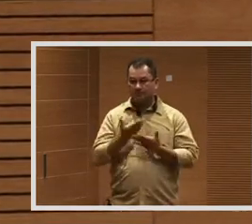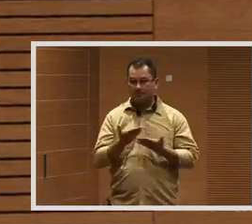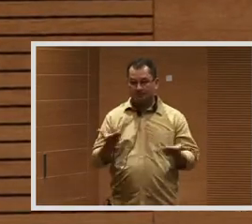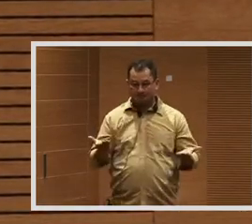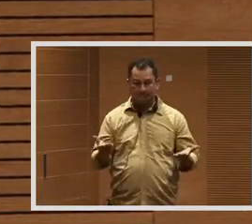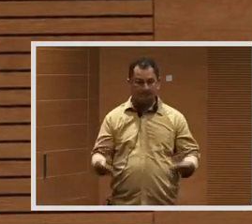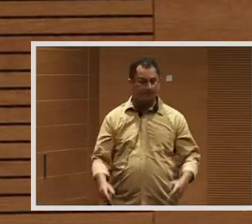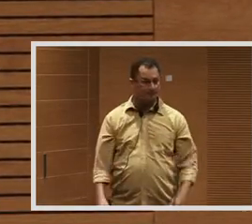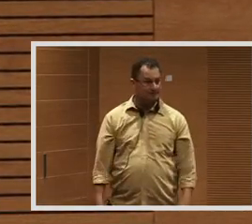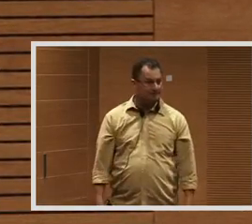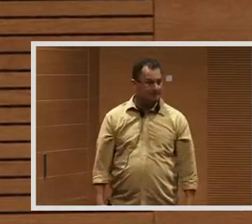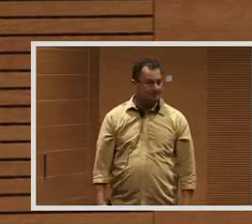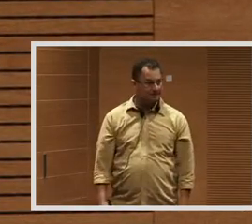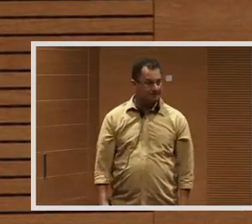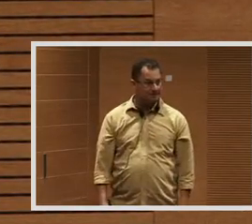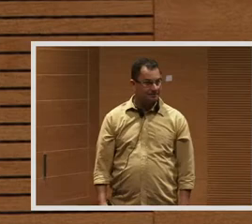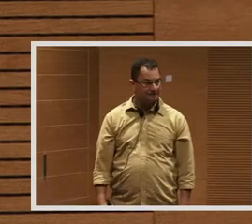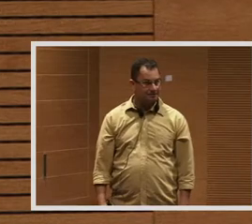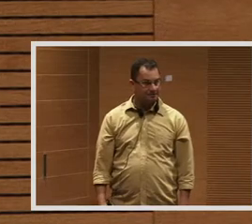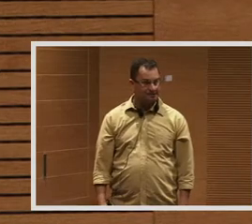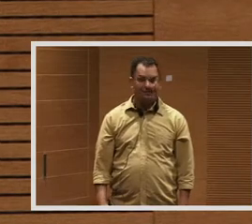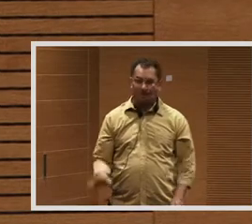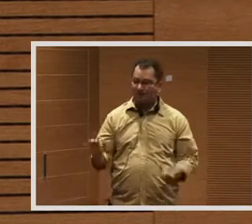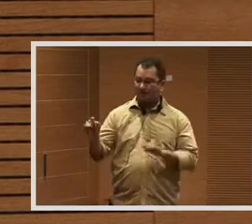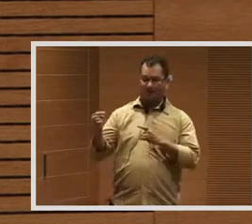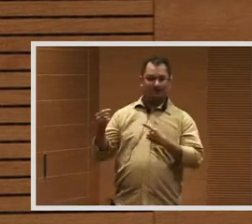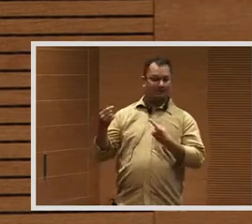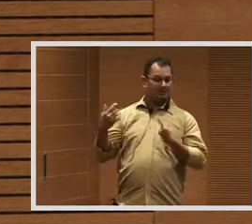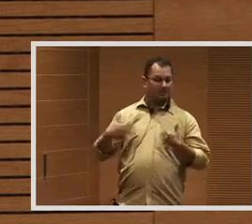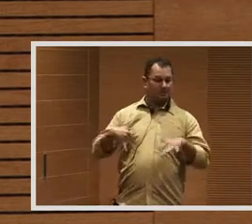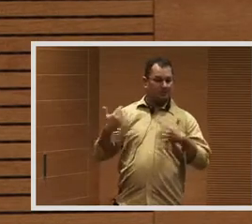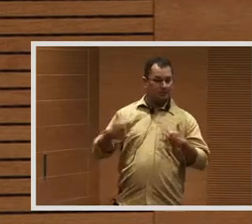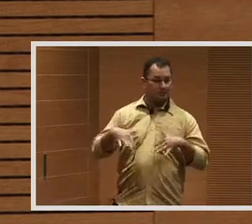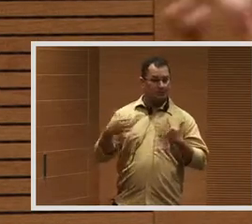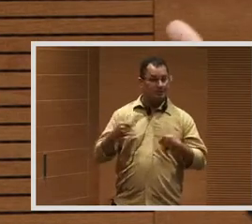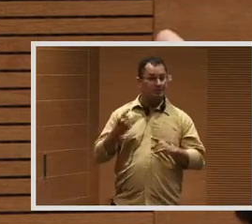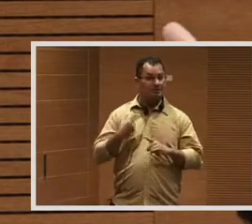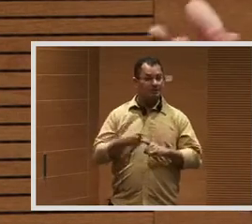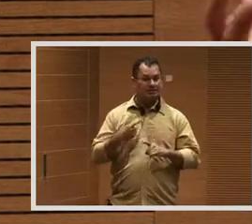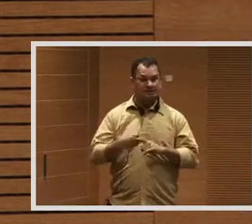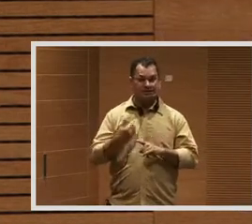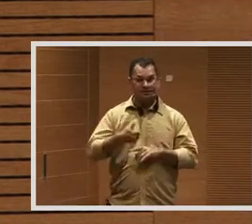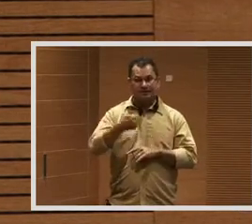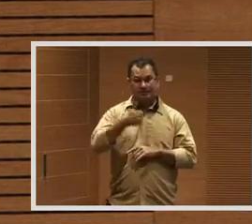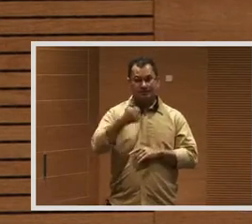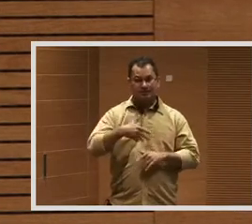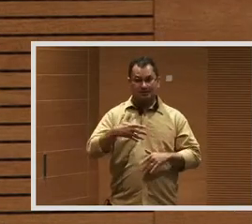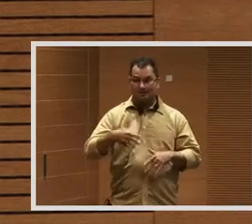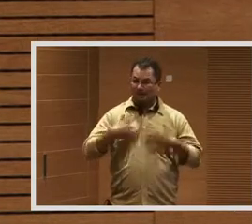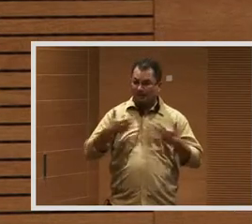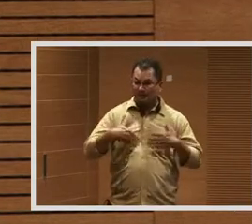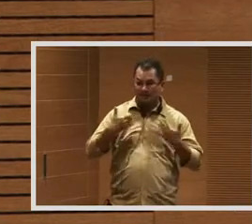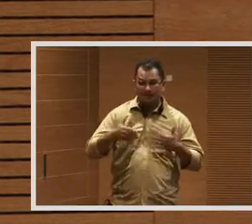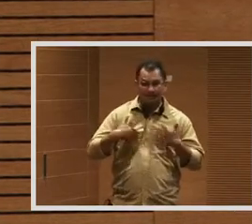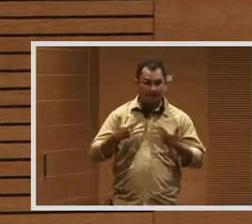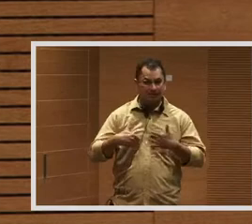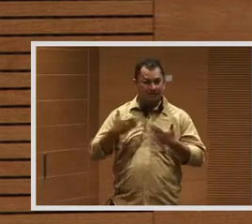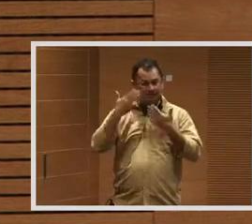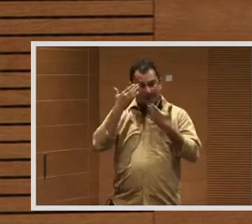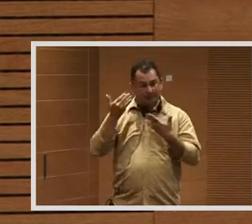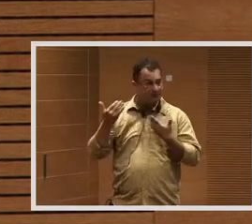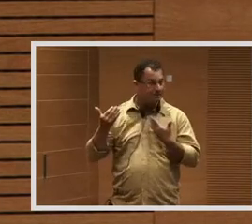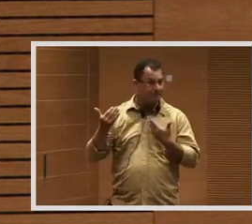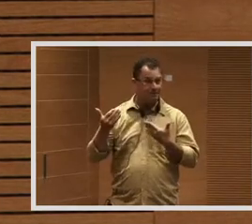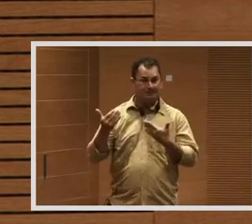todos. É uma maldade comigo, assim, né? Eu queria primeiro dizer da grande alegria, assim, agradecer muito o nome